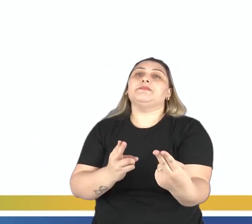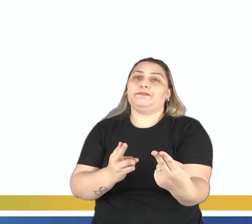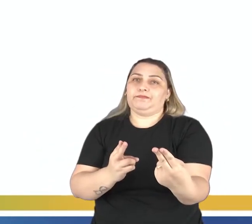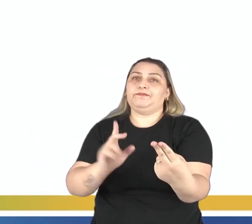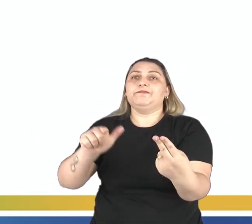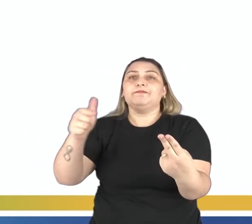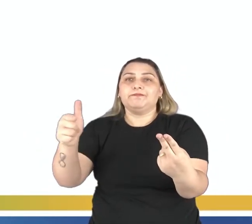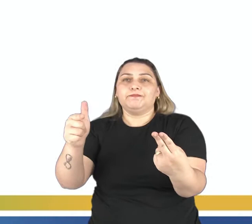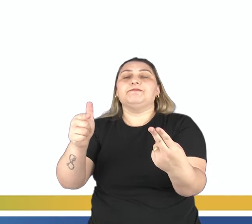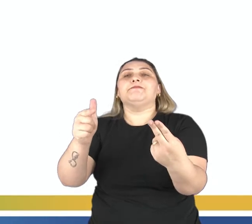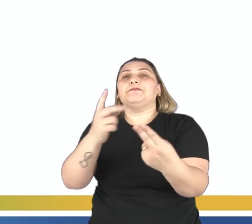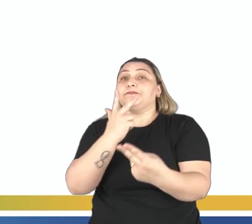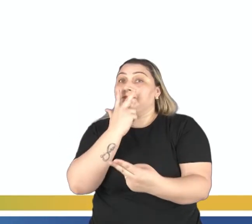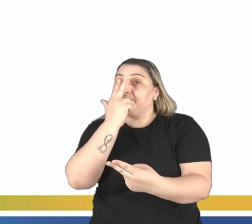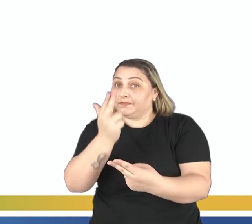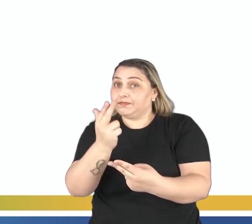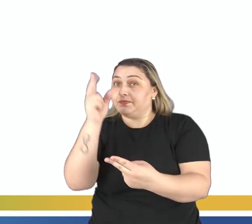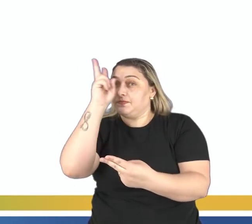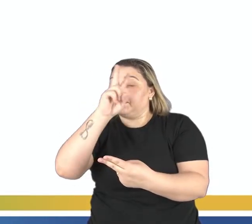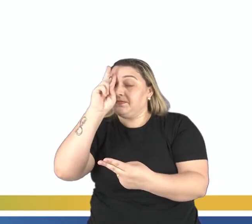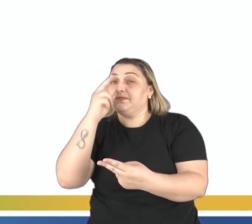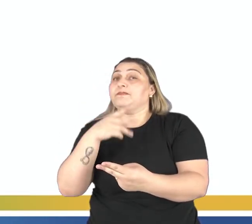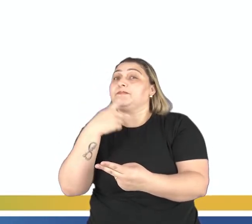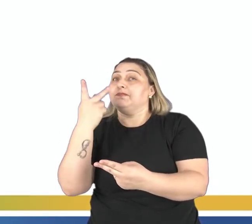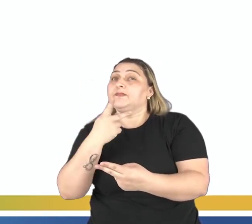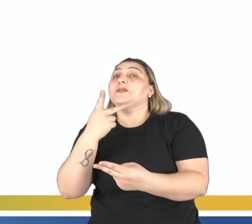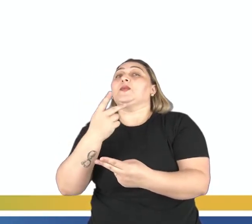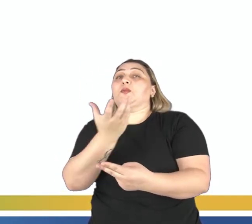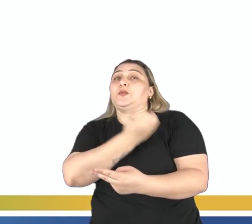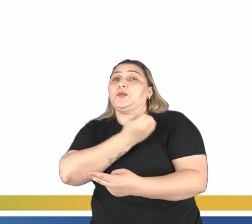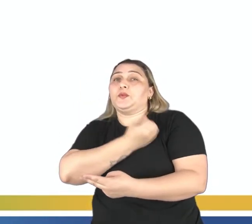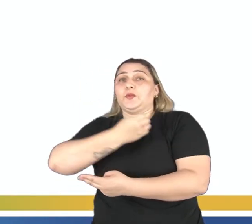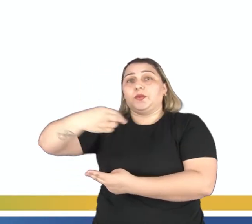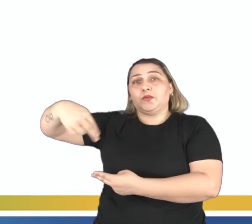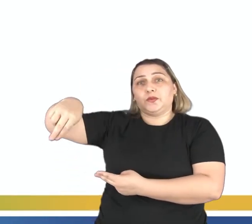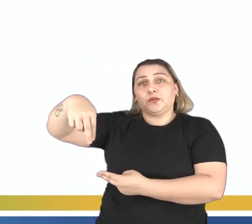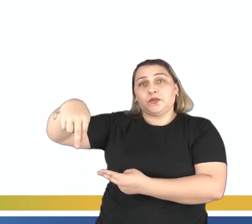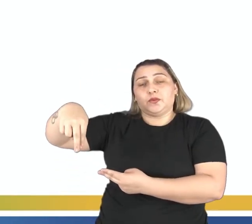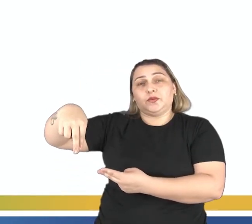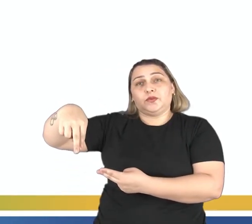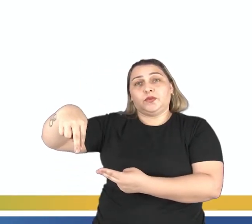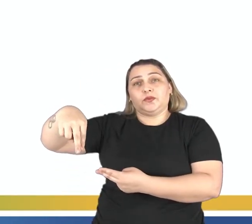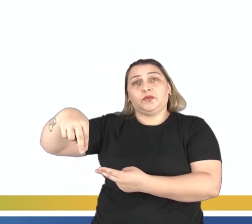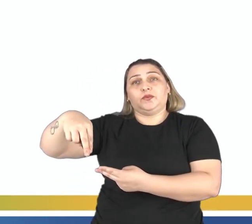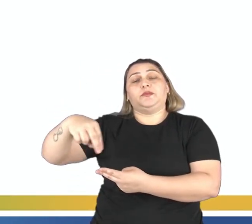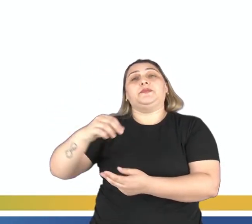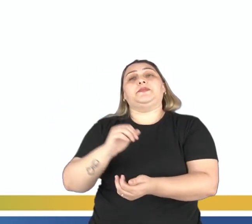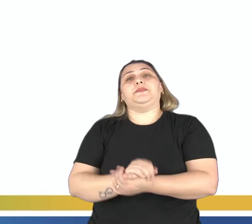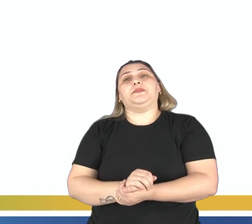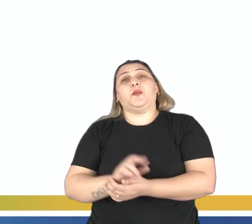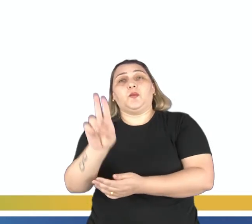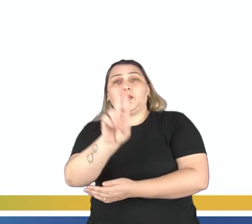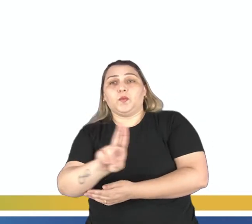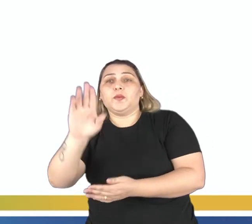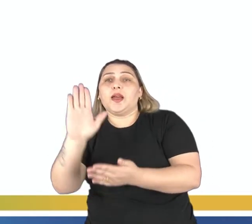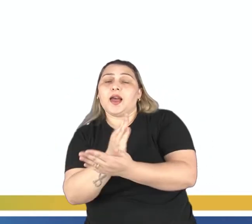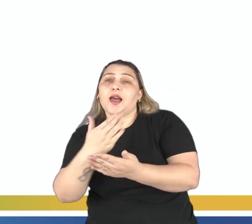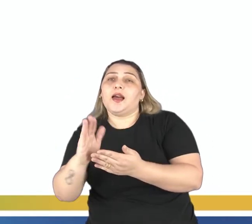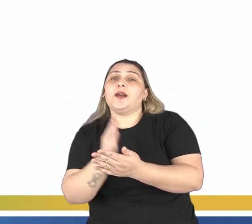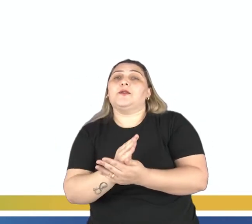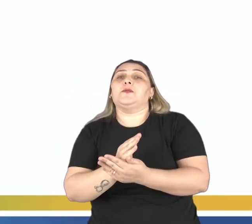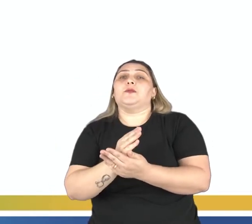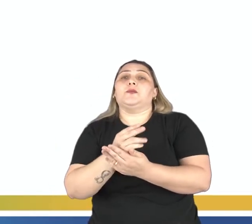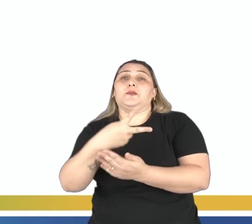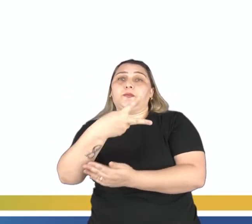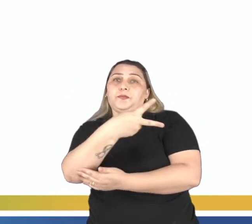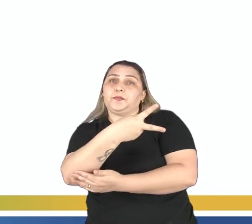ao outro. Lembra que a gente falou isso lá nos números naturais, quando a gente for comparar números? Então a gente usa alguns símbolos. Esse